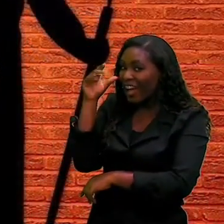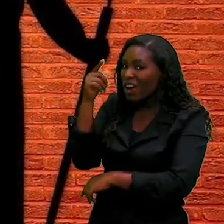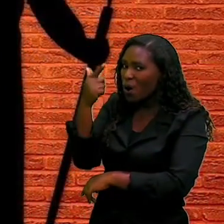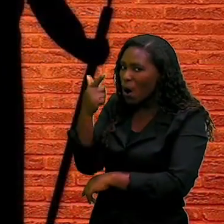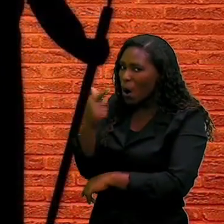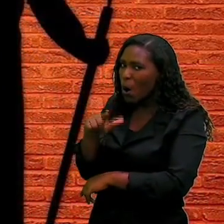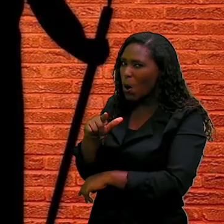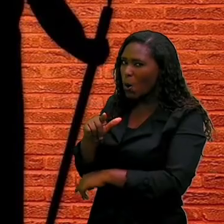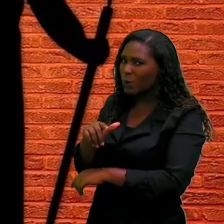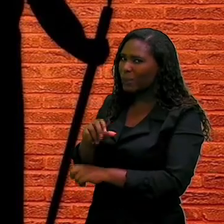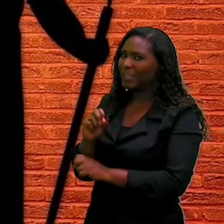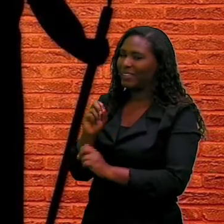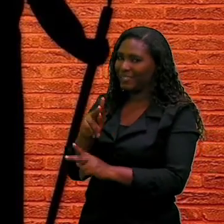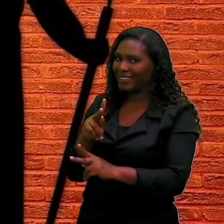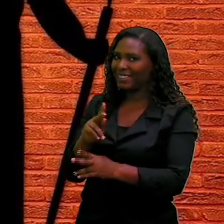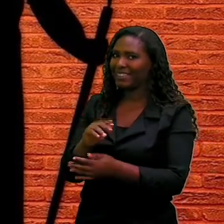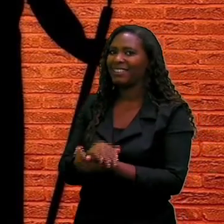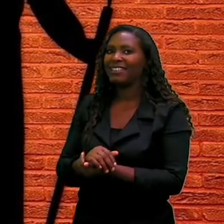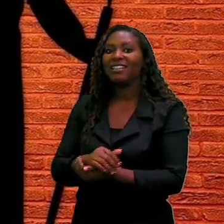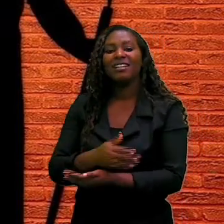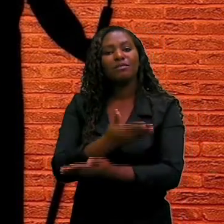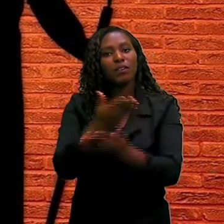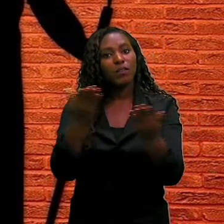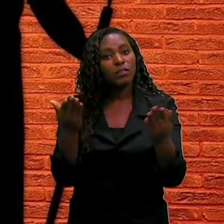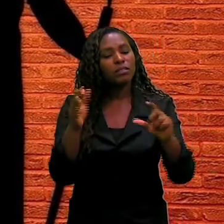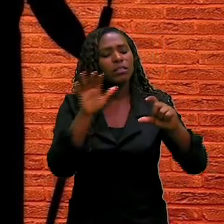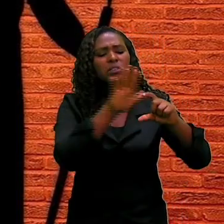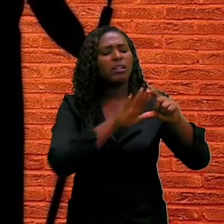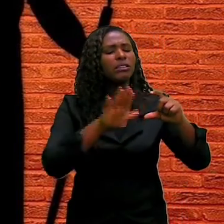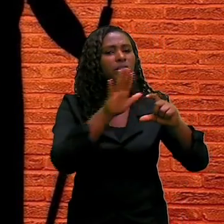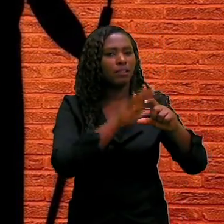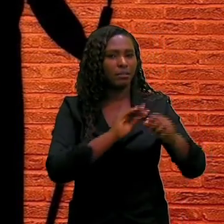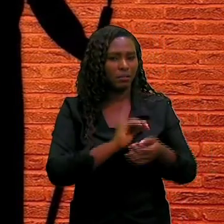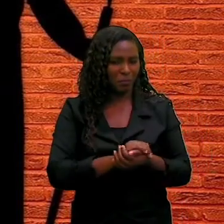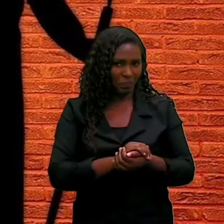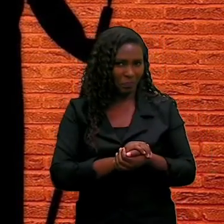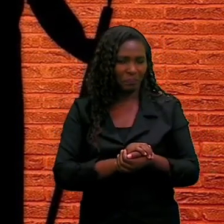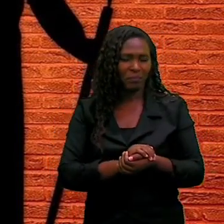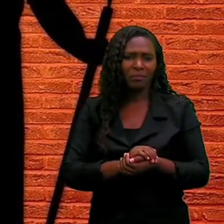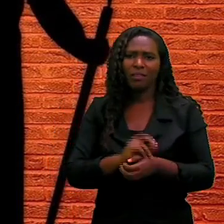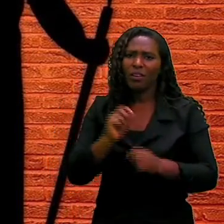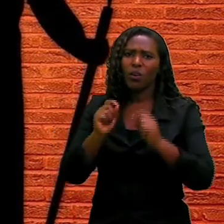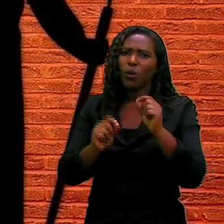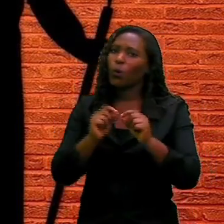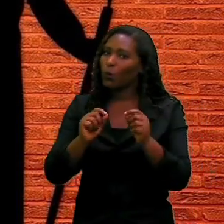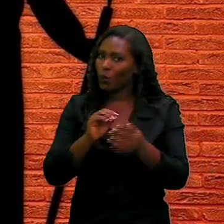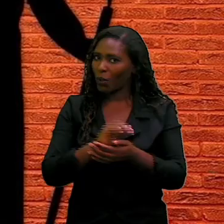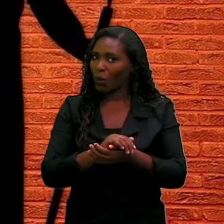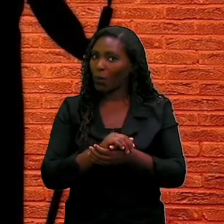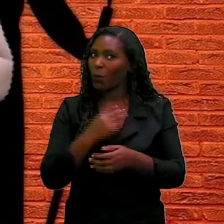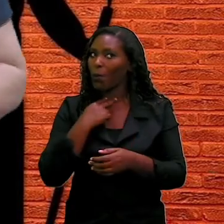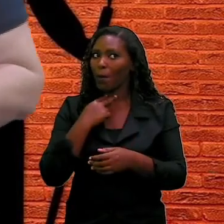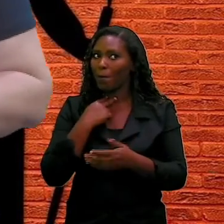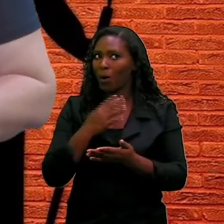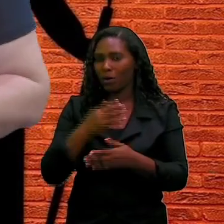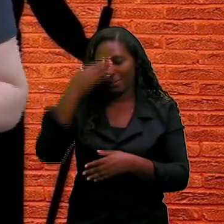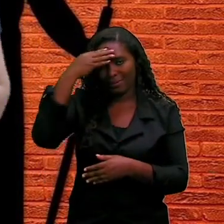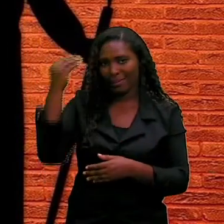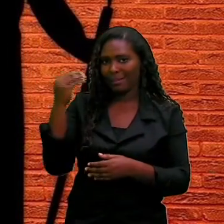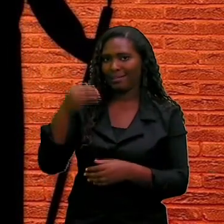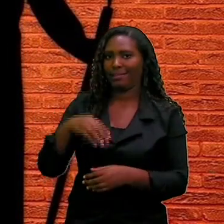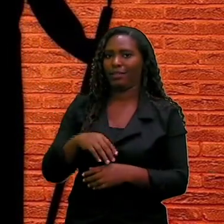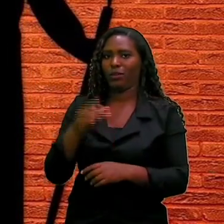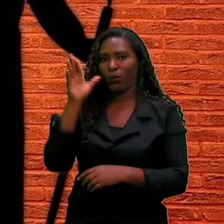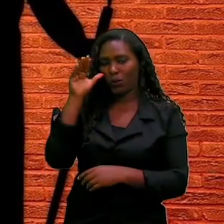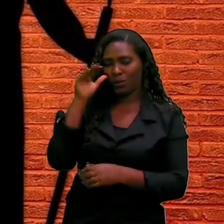Trouxe uma curiosidade que vai falar também sobre a charge hoje. Isso. Não podia deixar de trazer, né, pessoal? É muito interessante essa